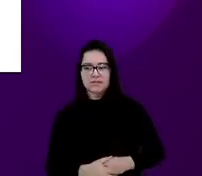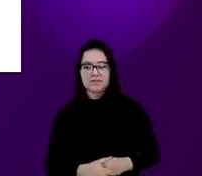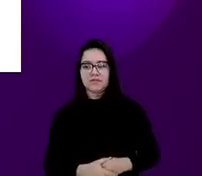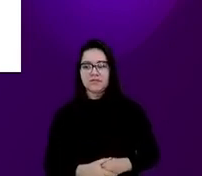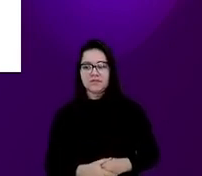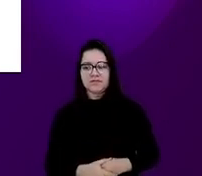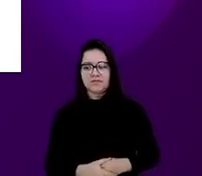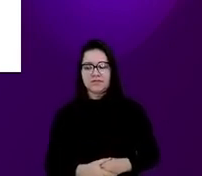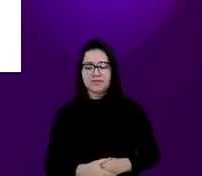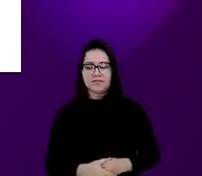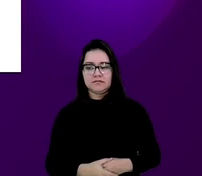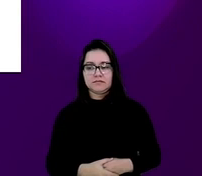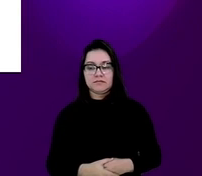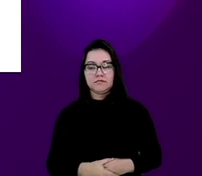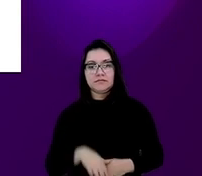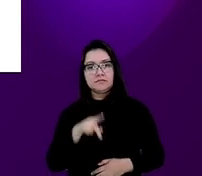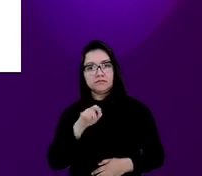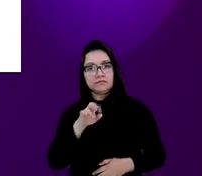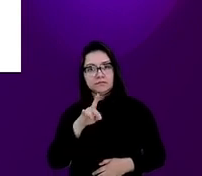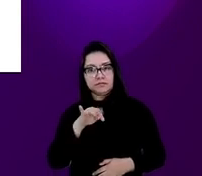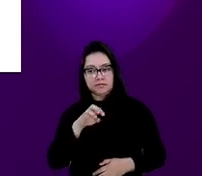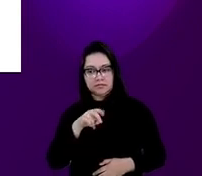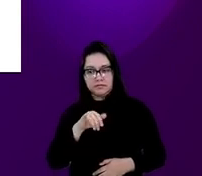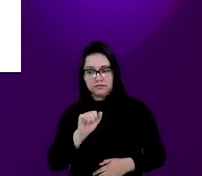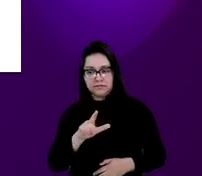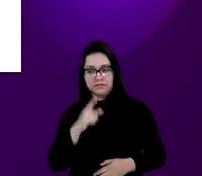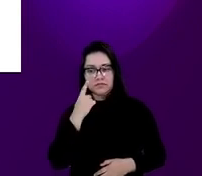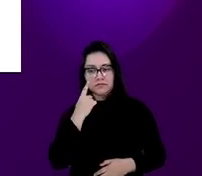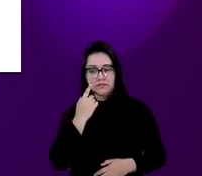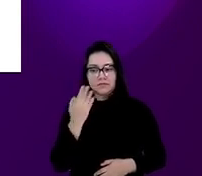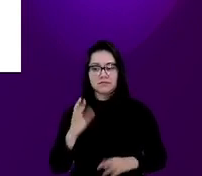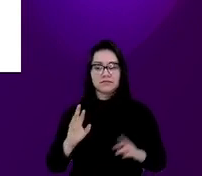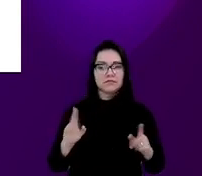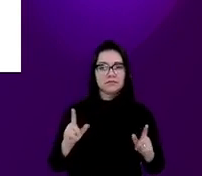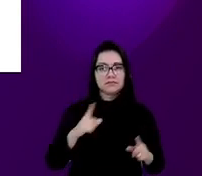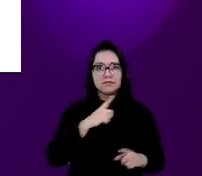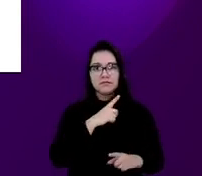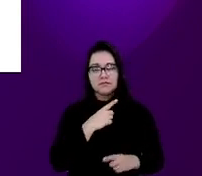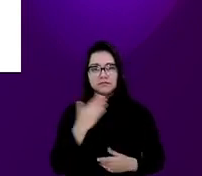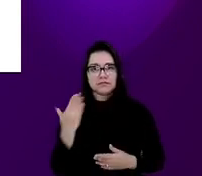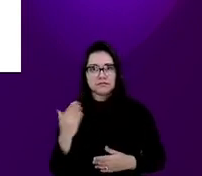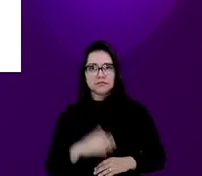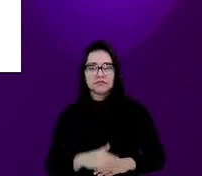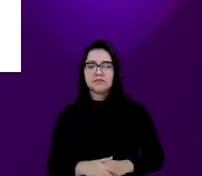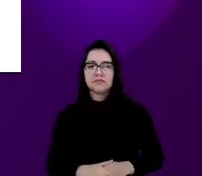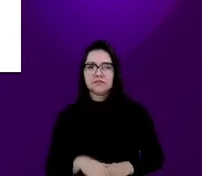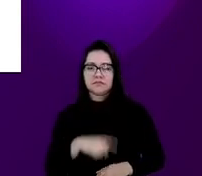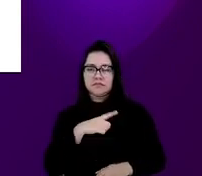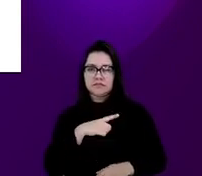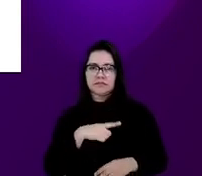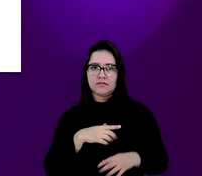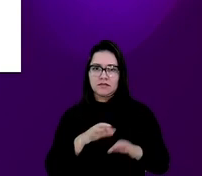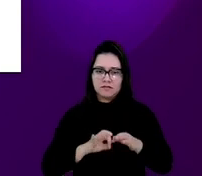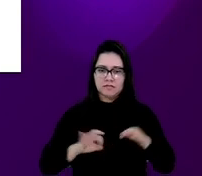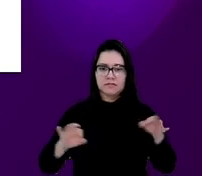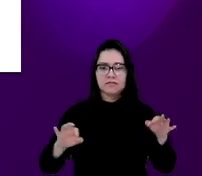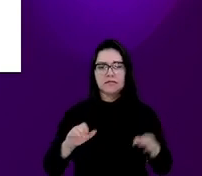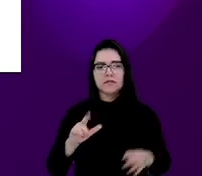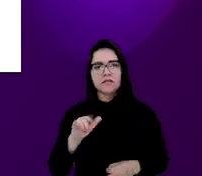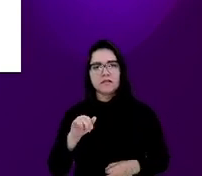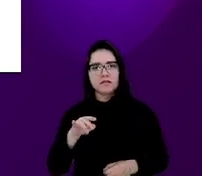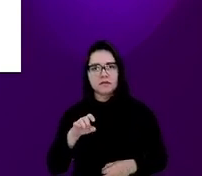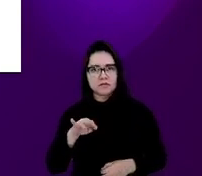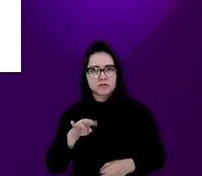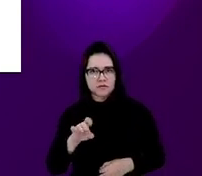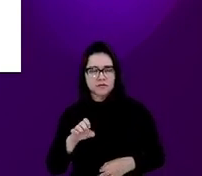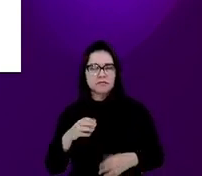índice de carga peritoneal. Para apêndice, diferente de cólon, a gente tem uma amplitude maior para fazer